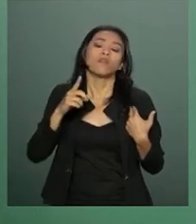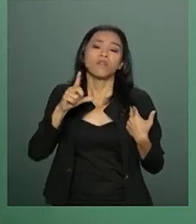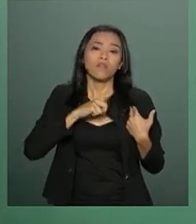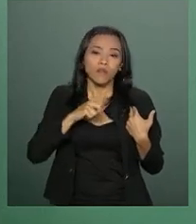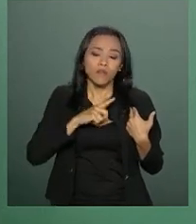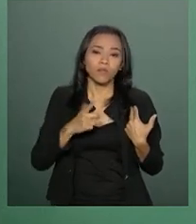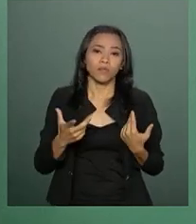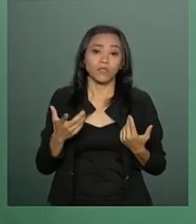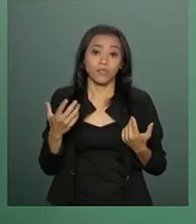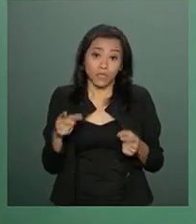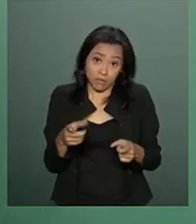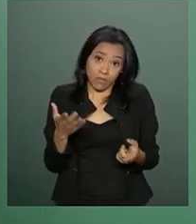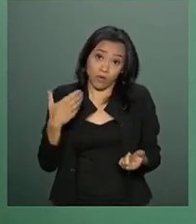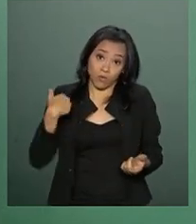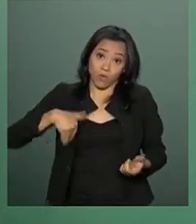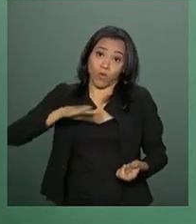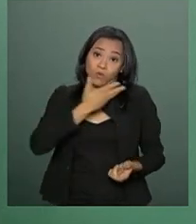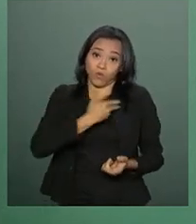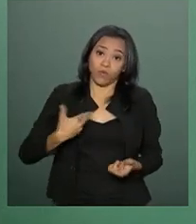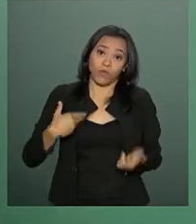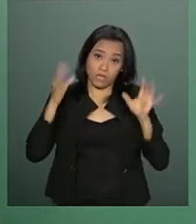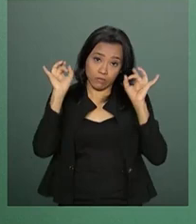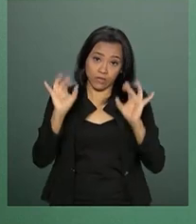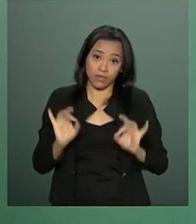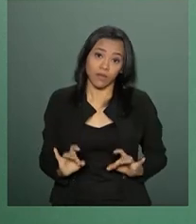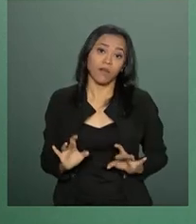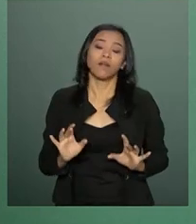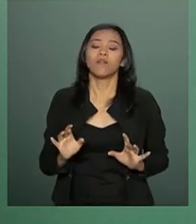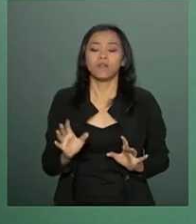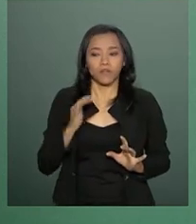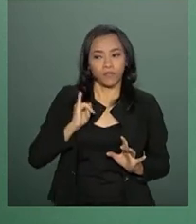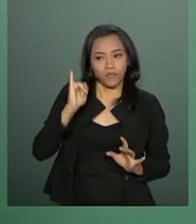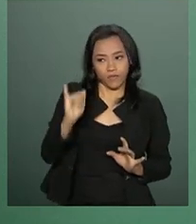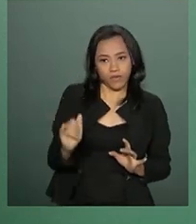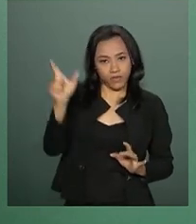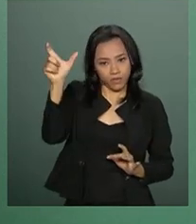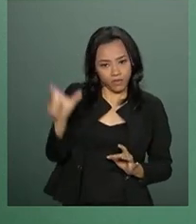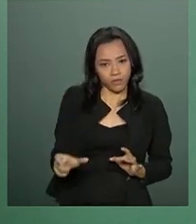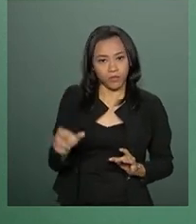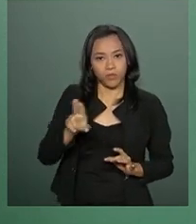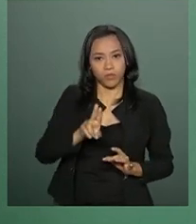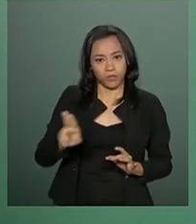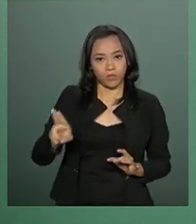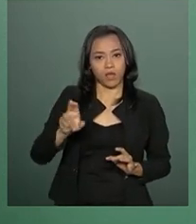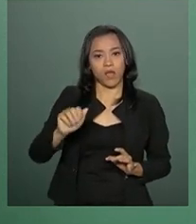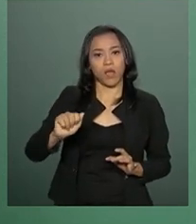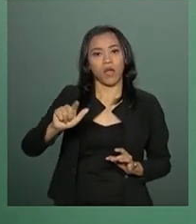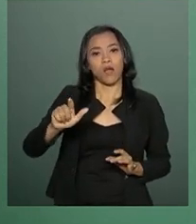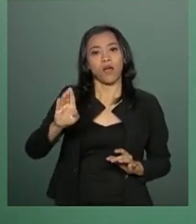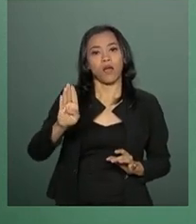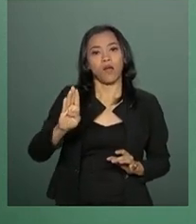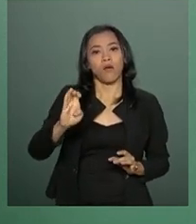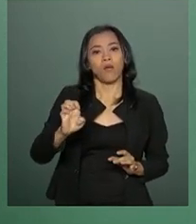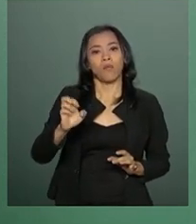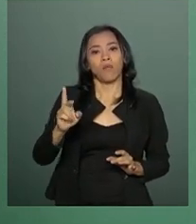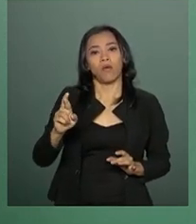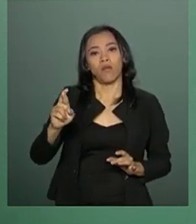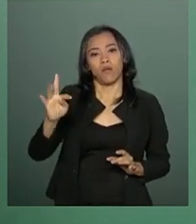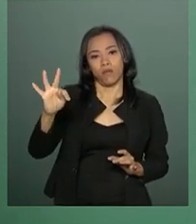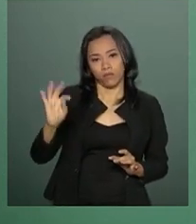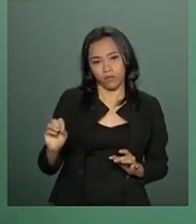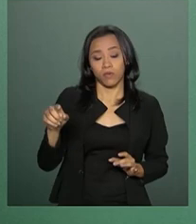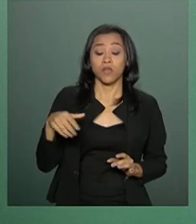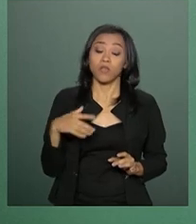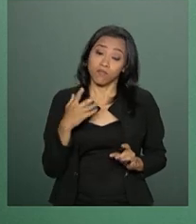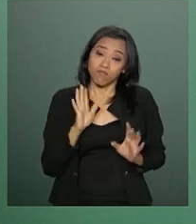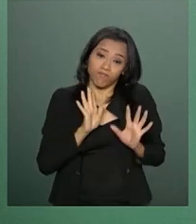e para nosso governo especialmente roberto alves é muito importante que é o final do